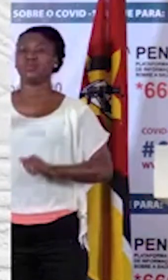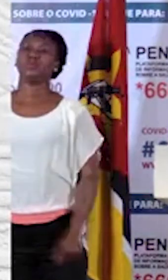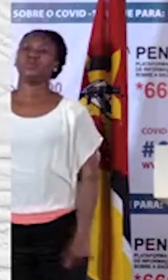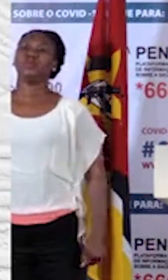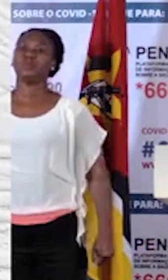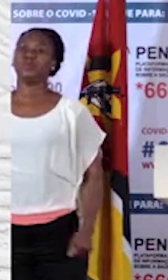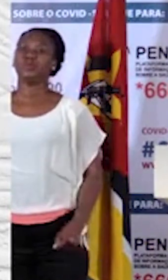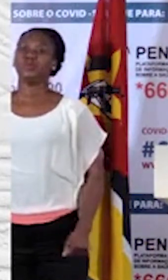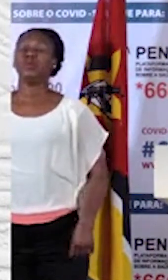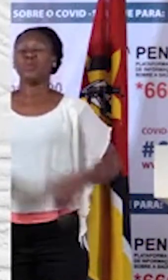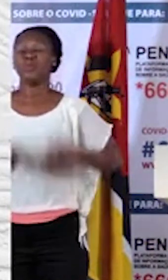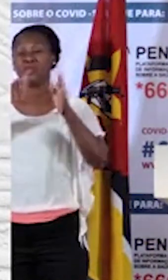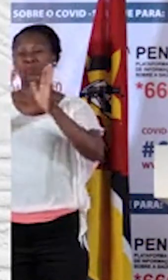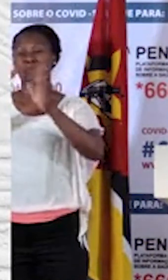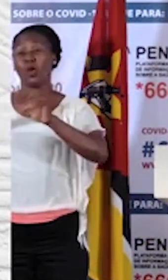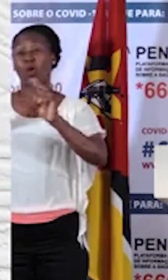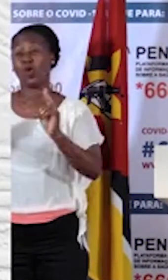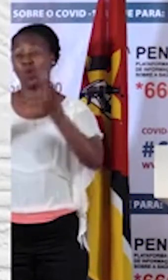Dos novos casos suspeitos,